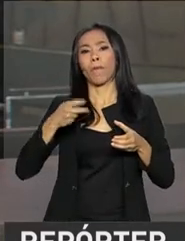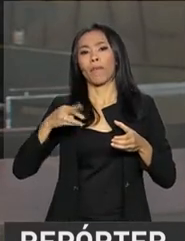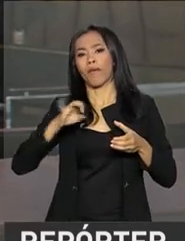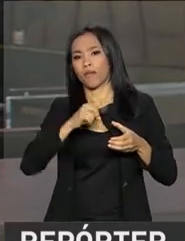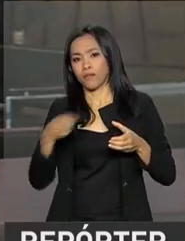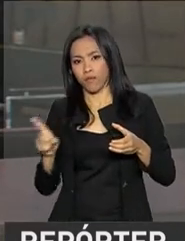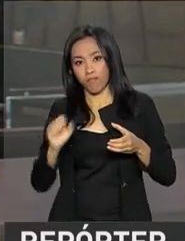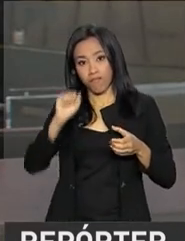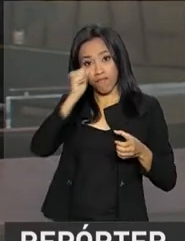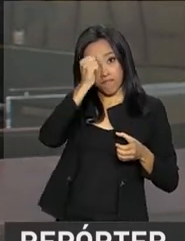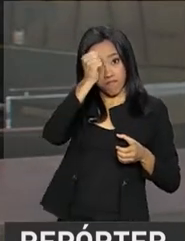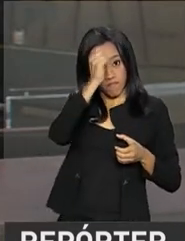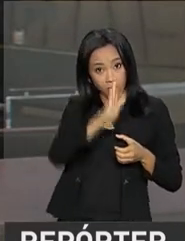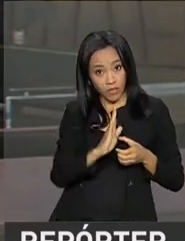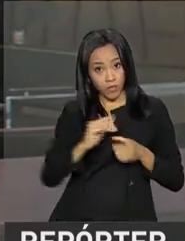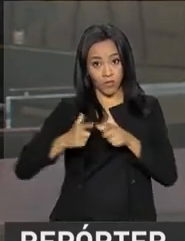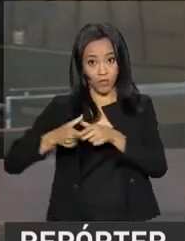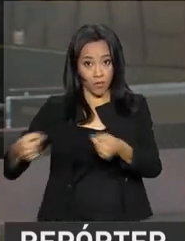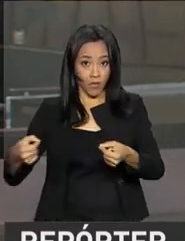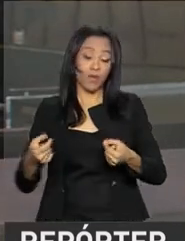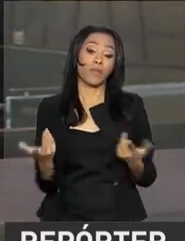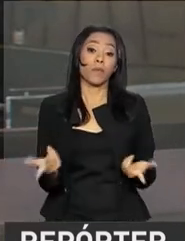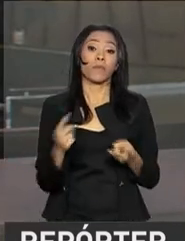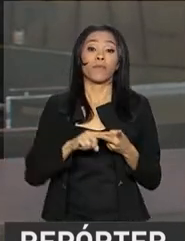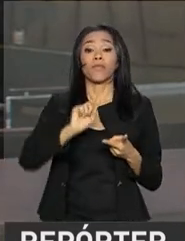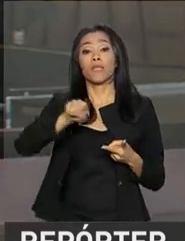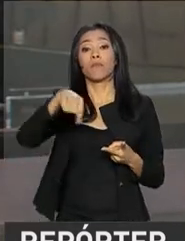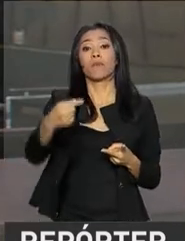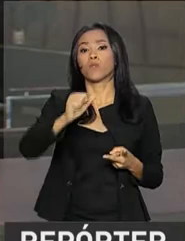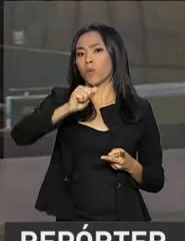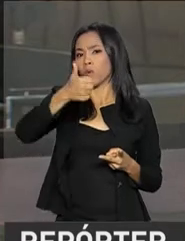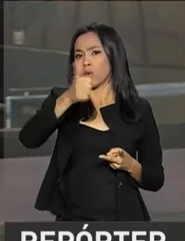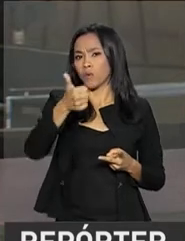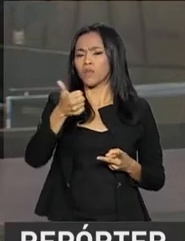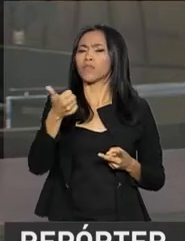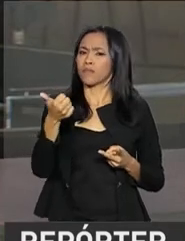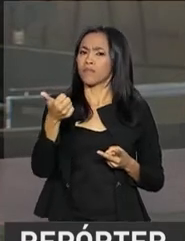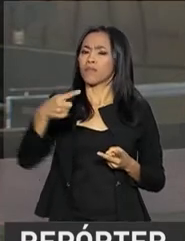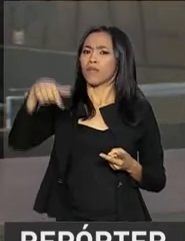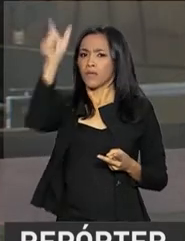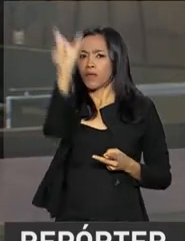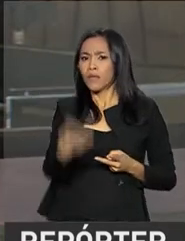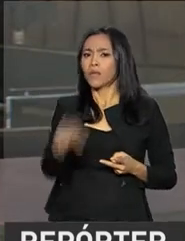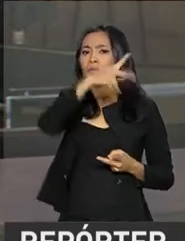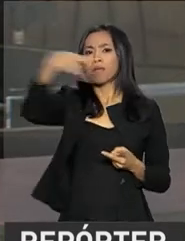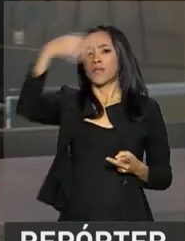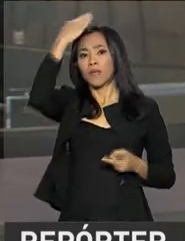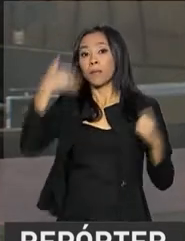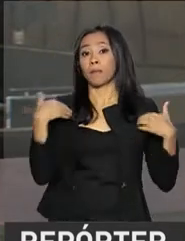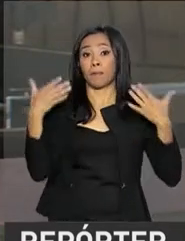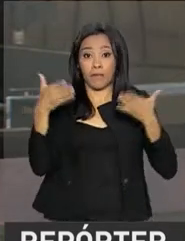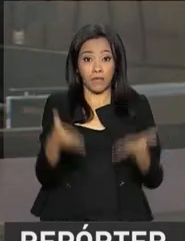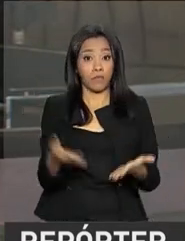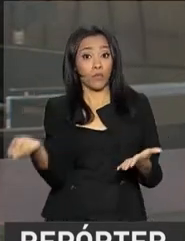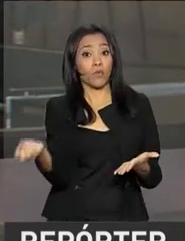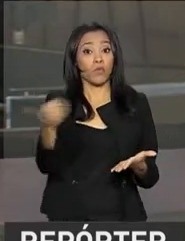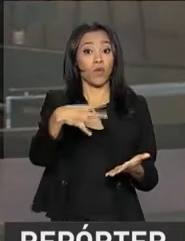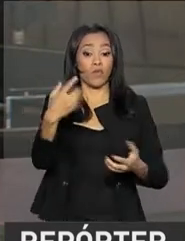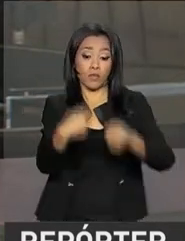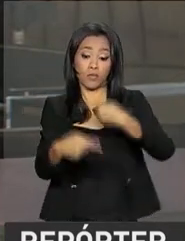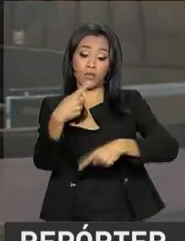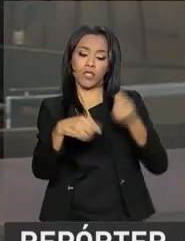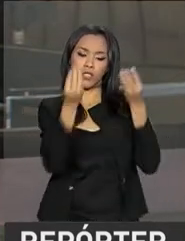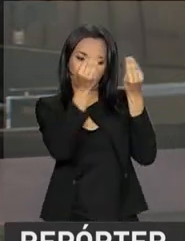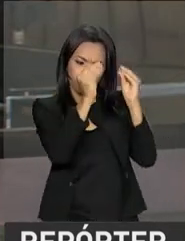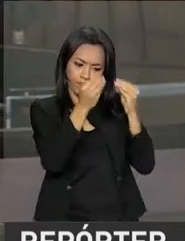brasil em seguida às 11 horas o presidente participa do lançamento das novas políticas de redefinição da